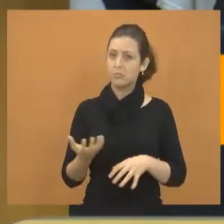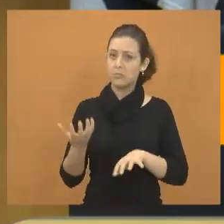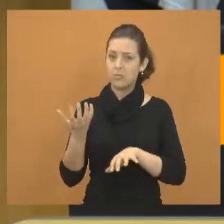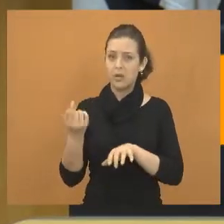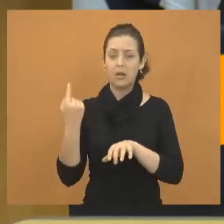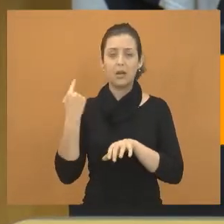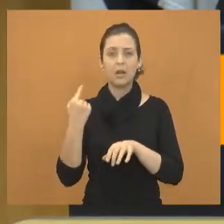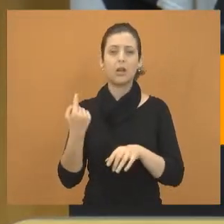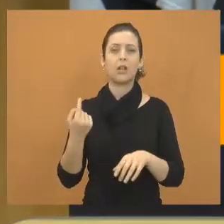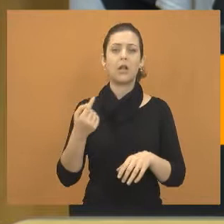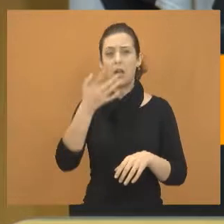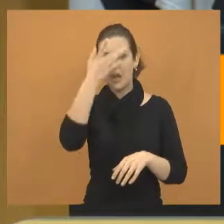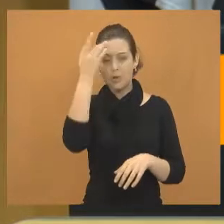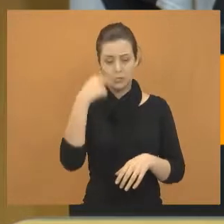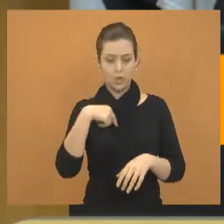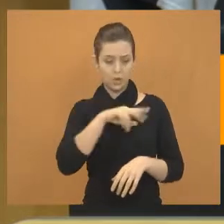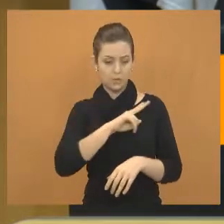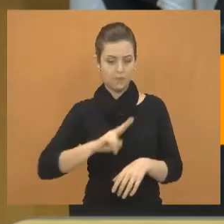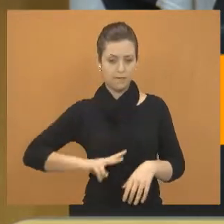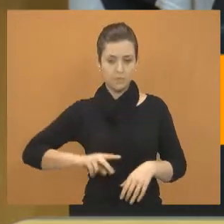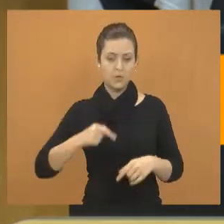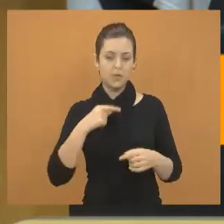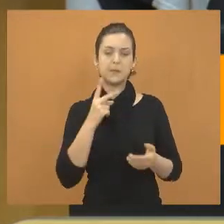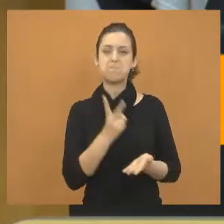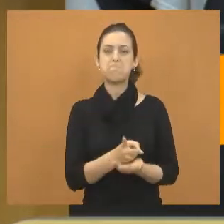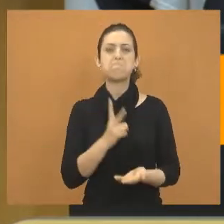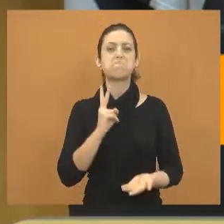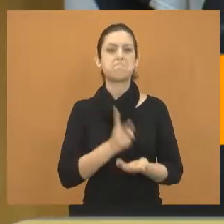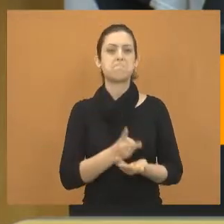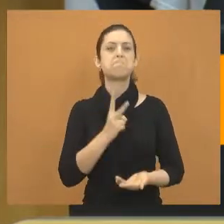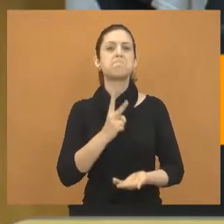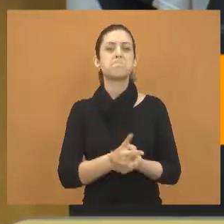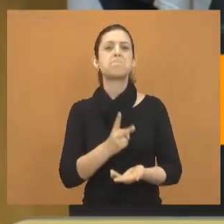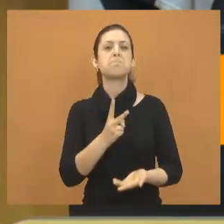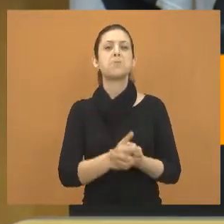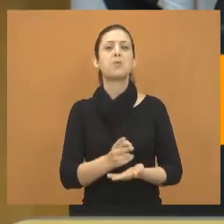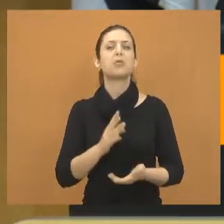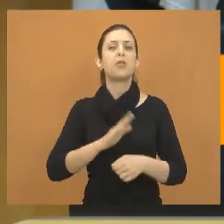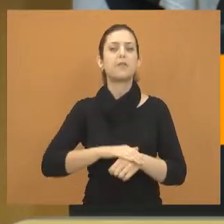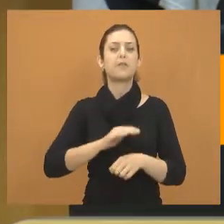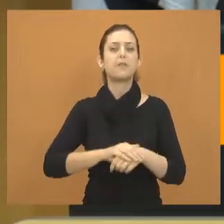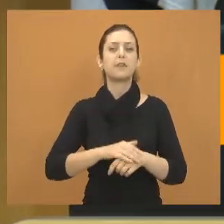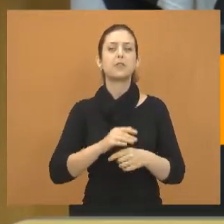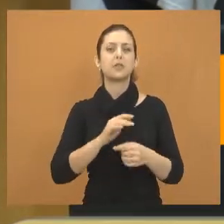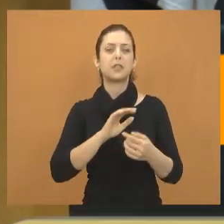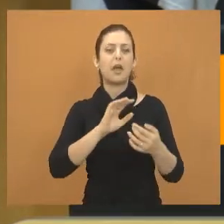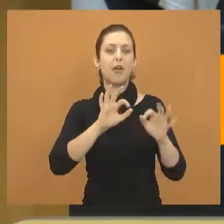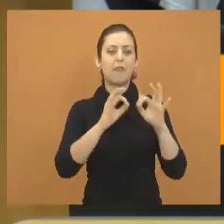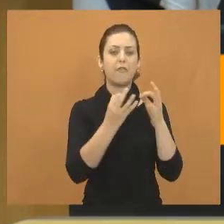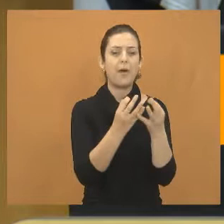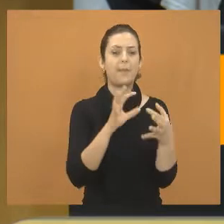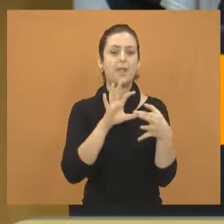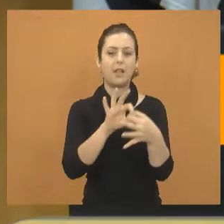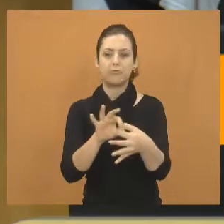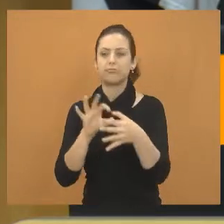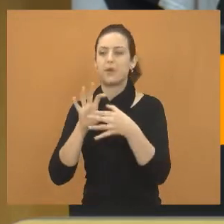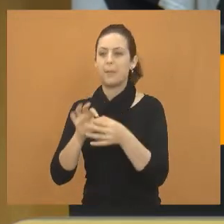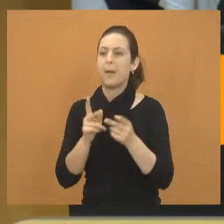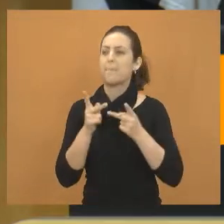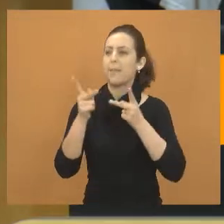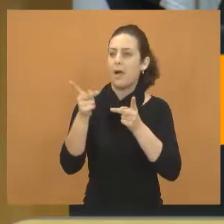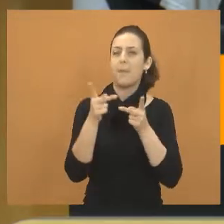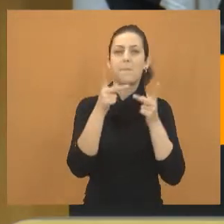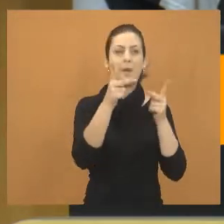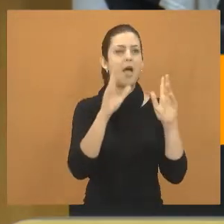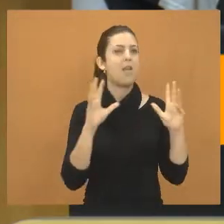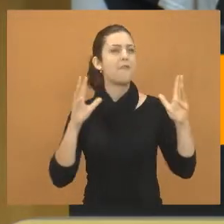quê? Porque o vereador, ele está constantemente fazendo frente com as famílias, ele está nos bairros, ele está